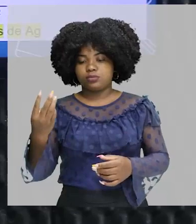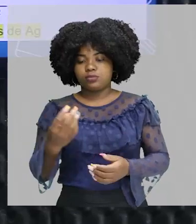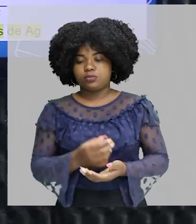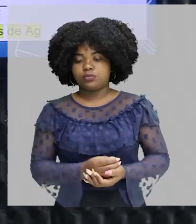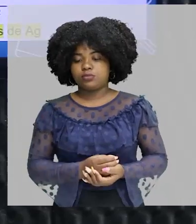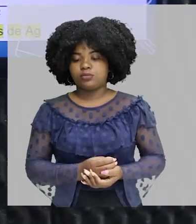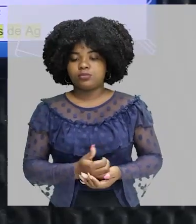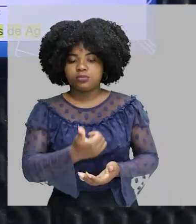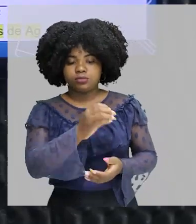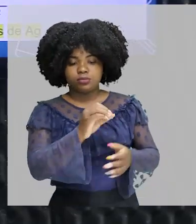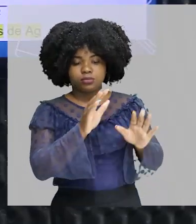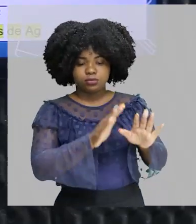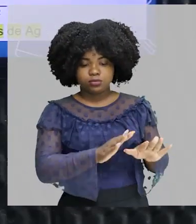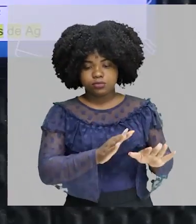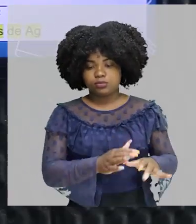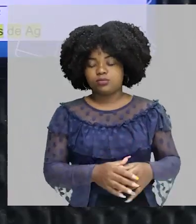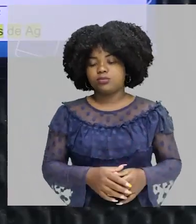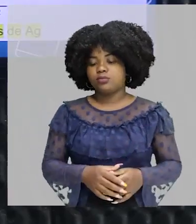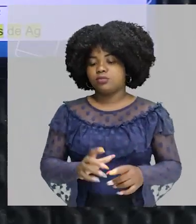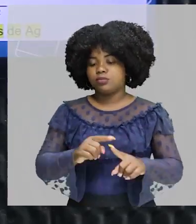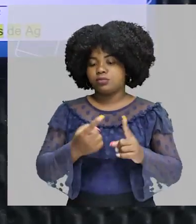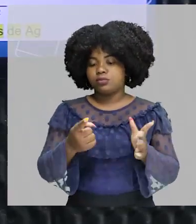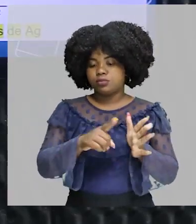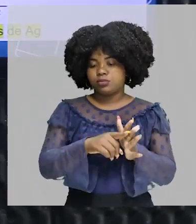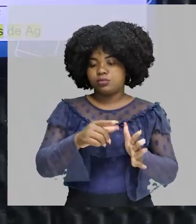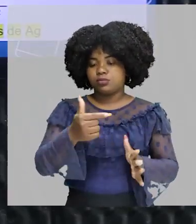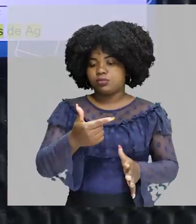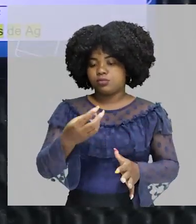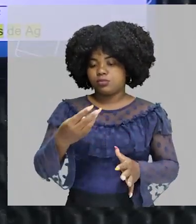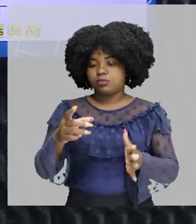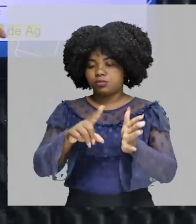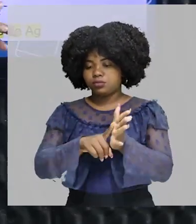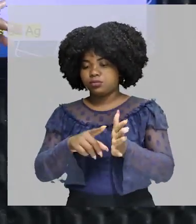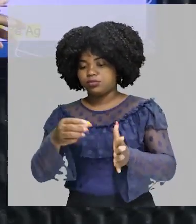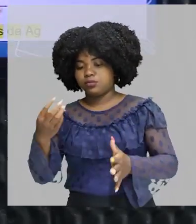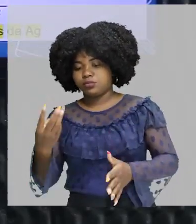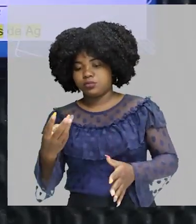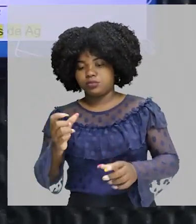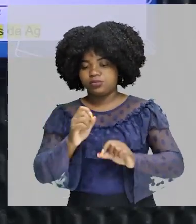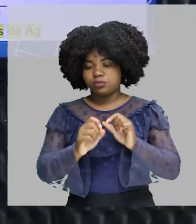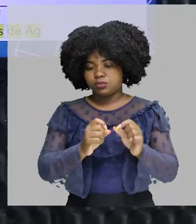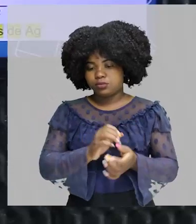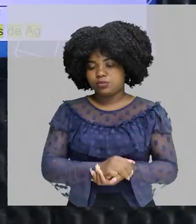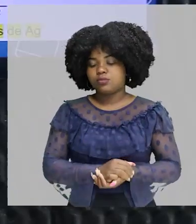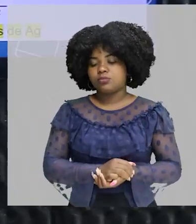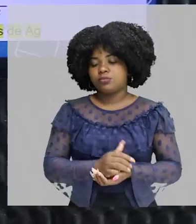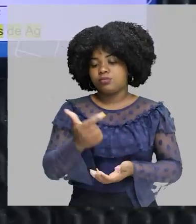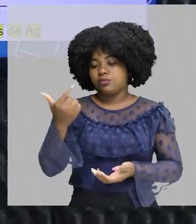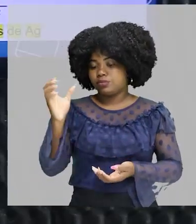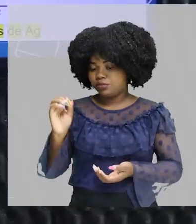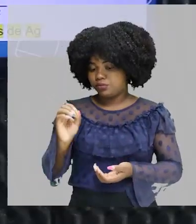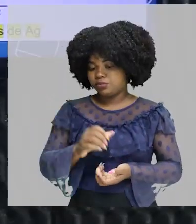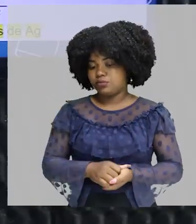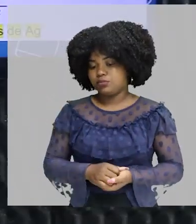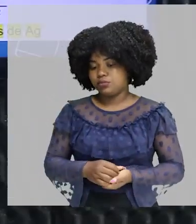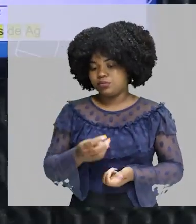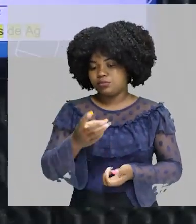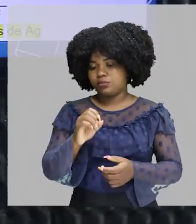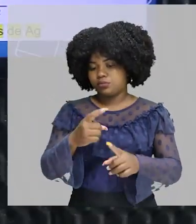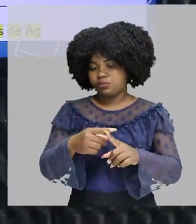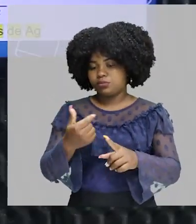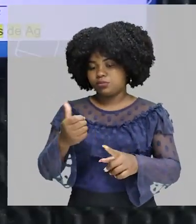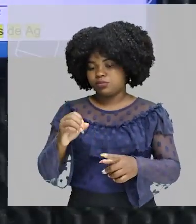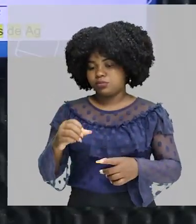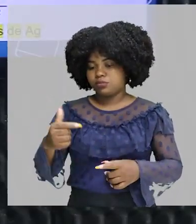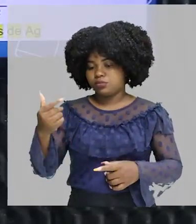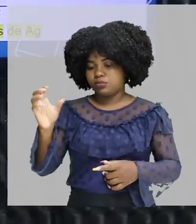caso, subtrair os expoentes. 23 menos 3, ó, dá quanto? 20, show? 30 vezes